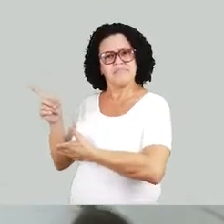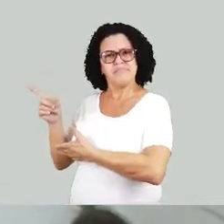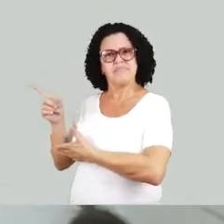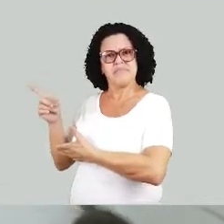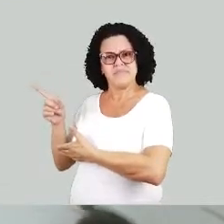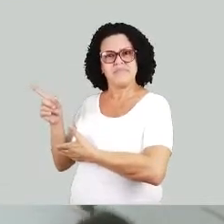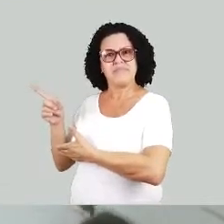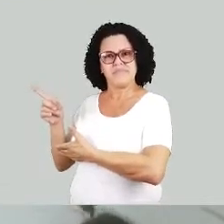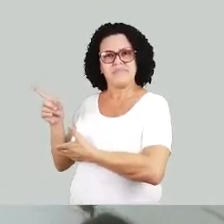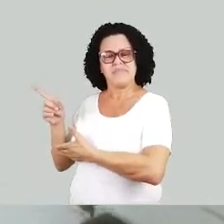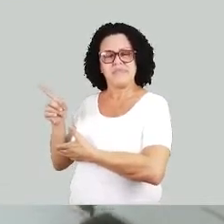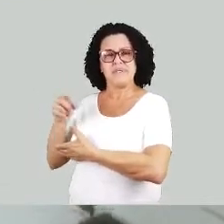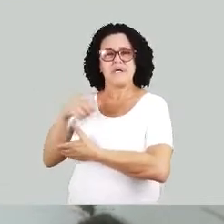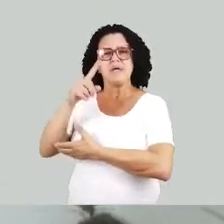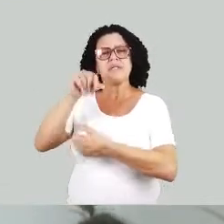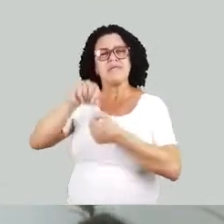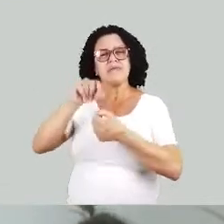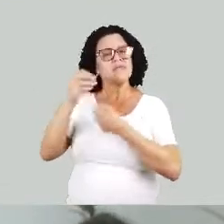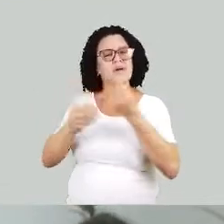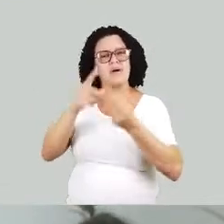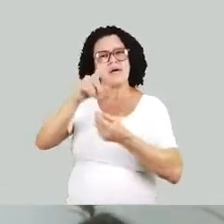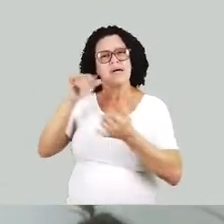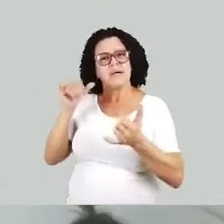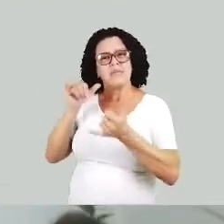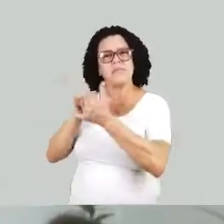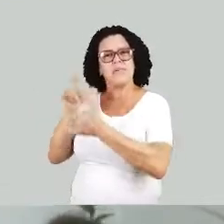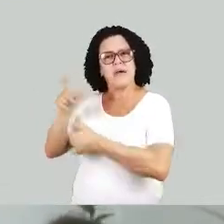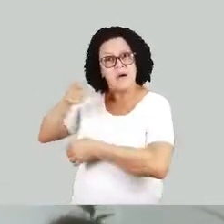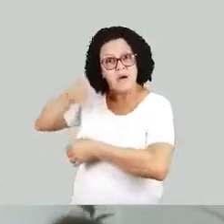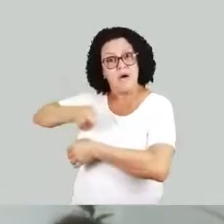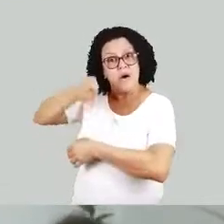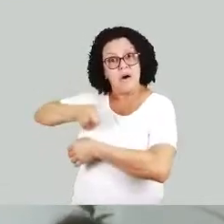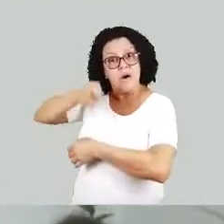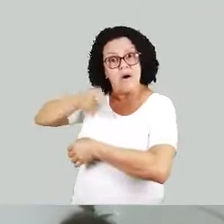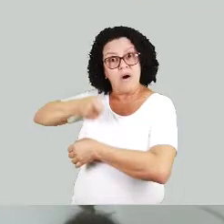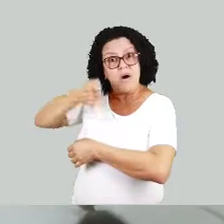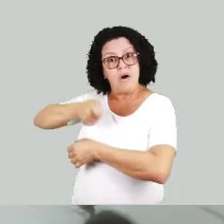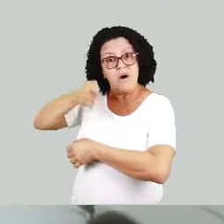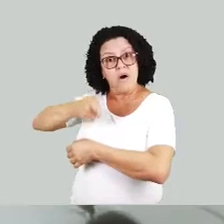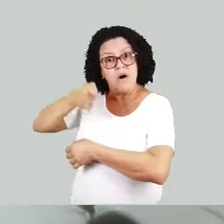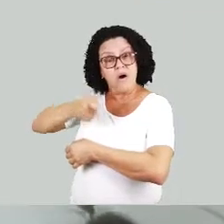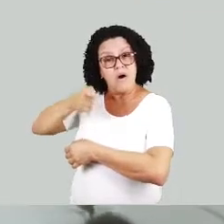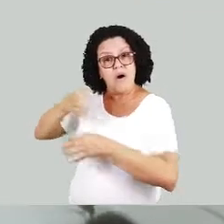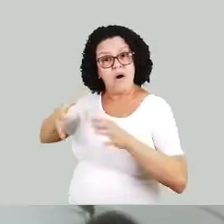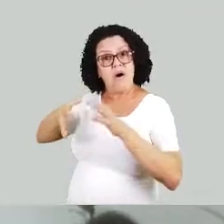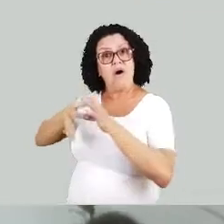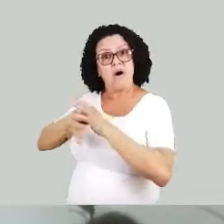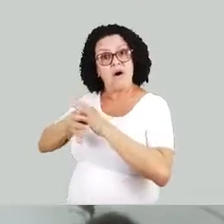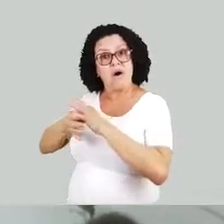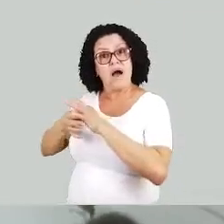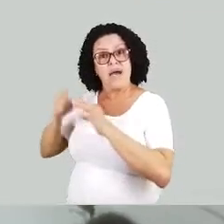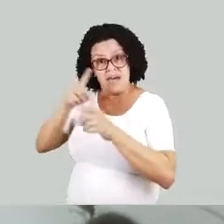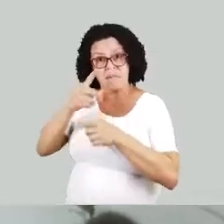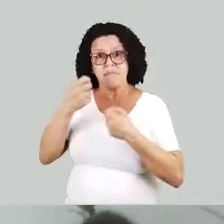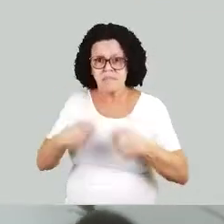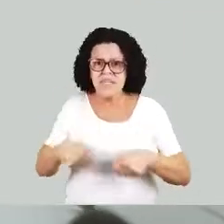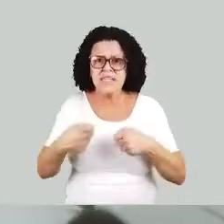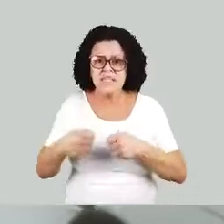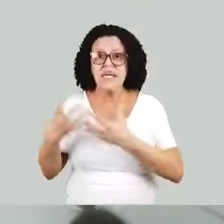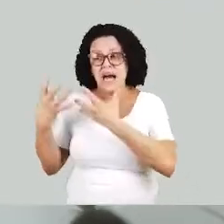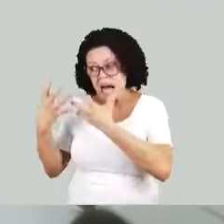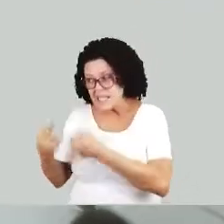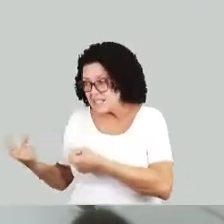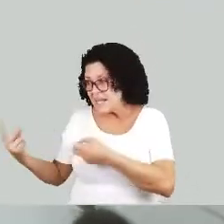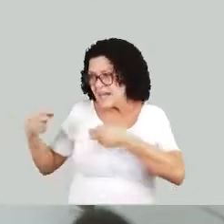o perdão, né? Ele obrigatoriamente ele tem que ser vinculado à reconciliação?